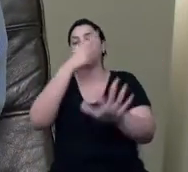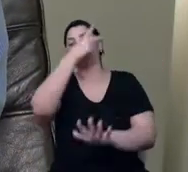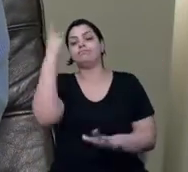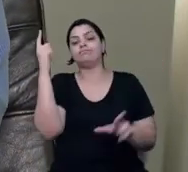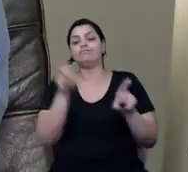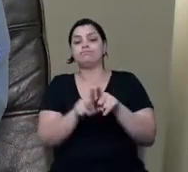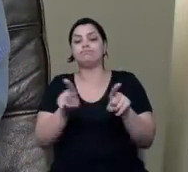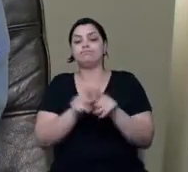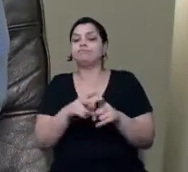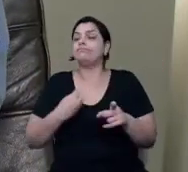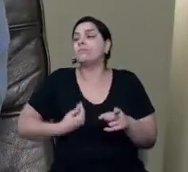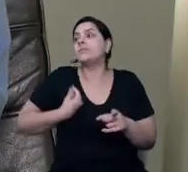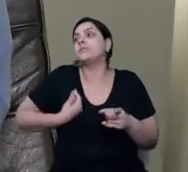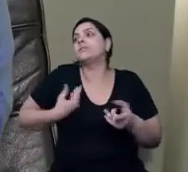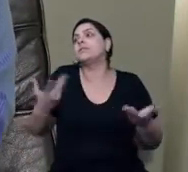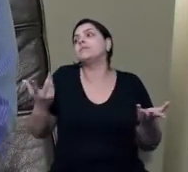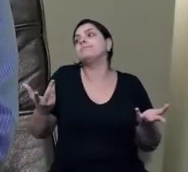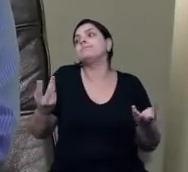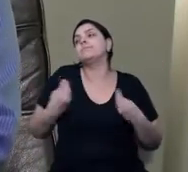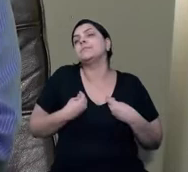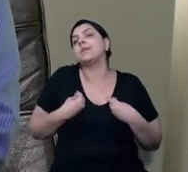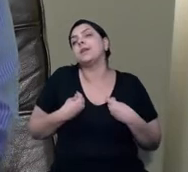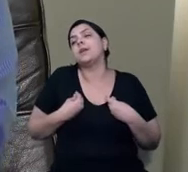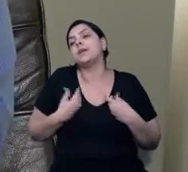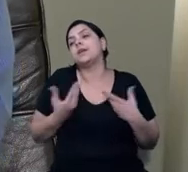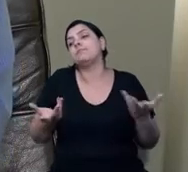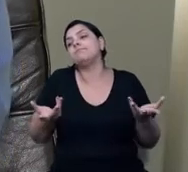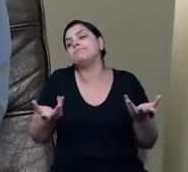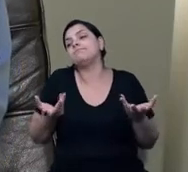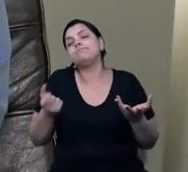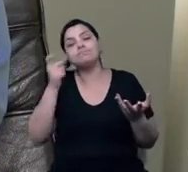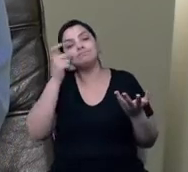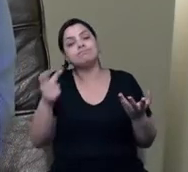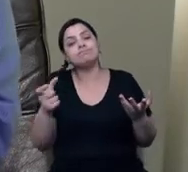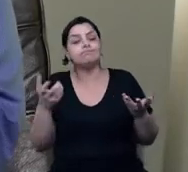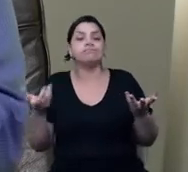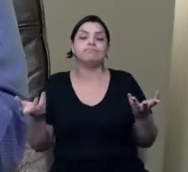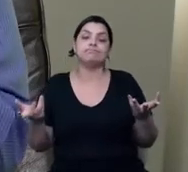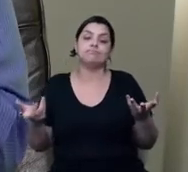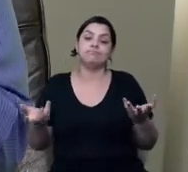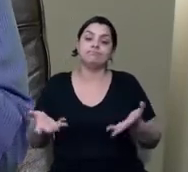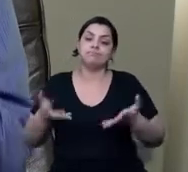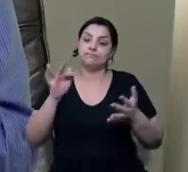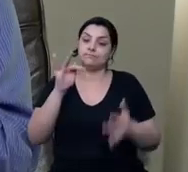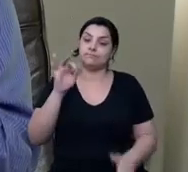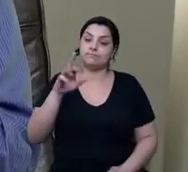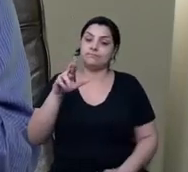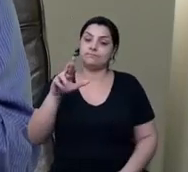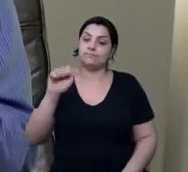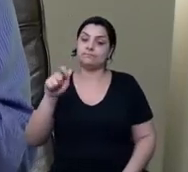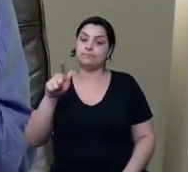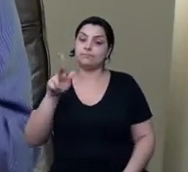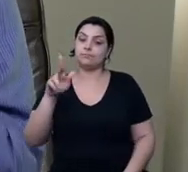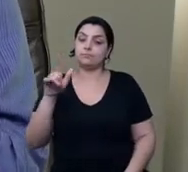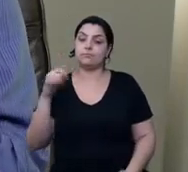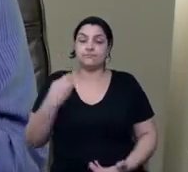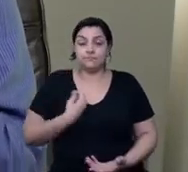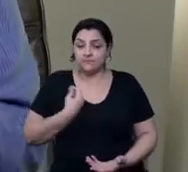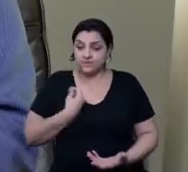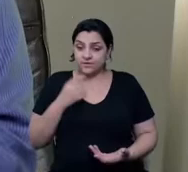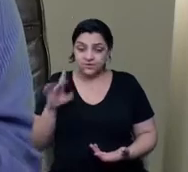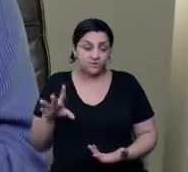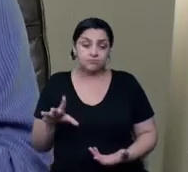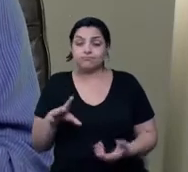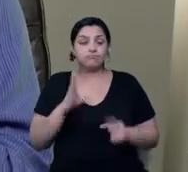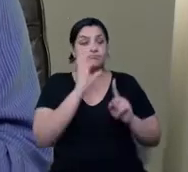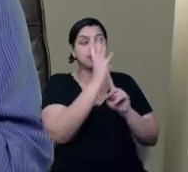ficar um pouco mais interessante, né? O Ferreira Goulart, o poeta, ele fala assim que a vida não basta. A arte existe porque a